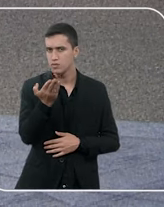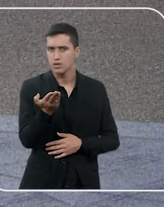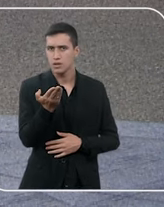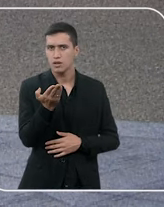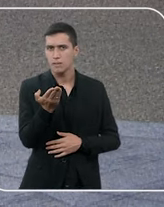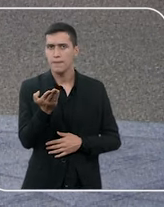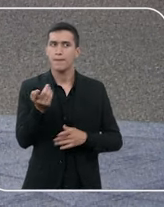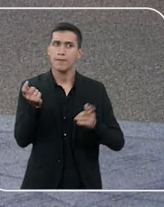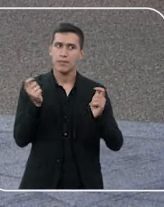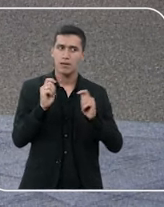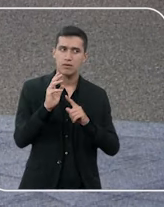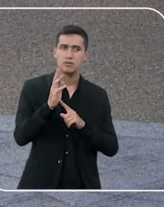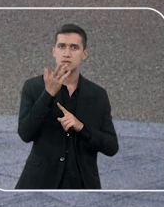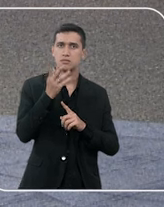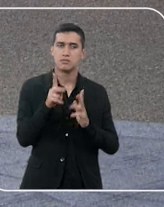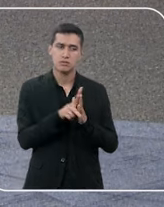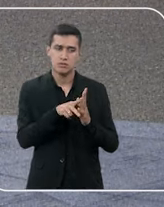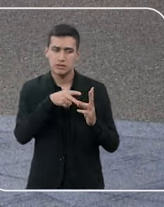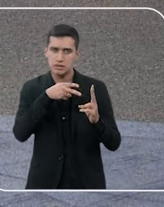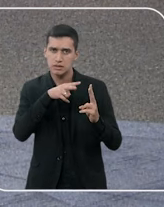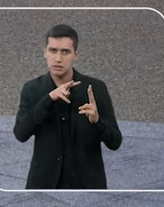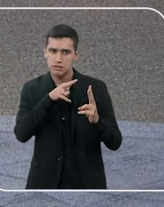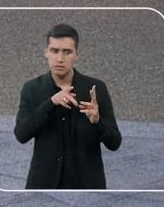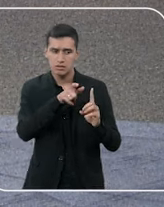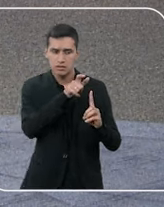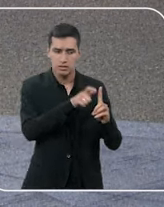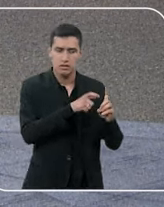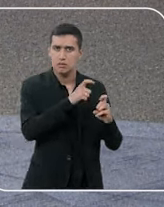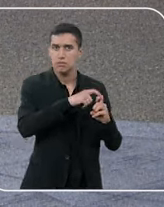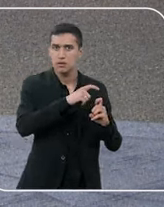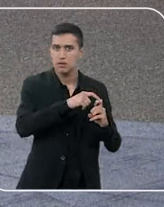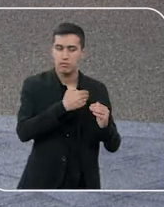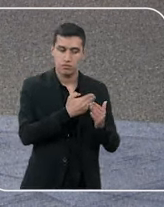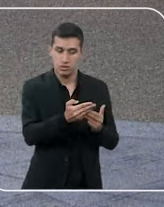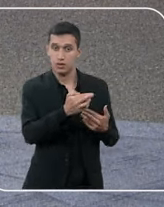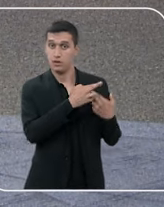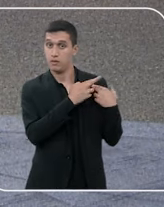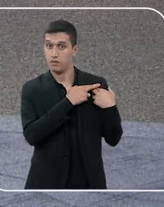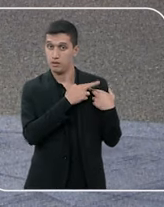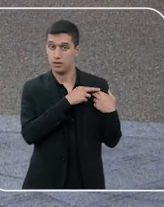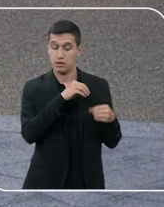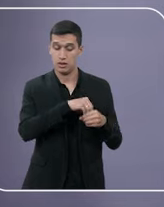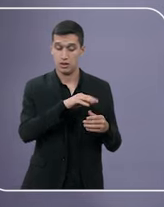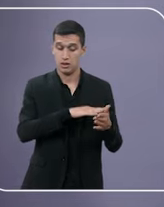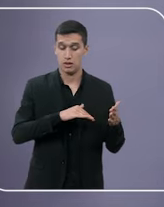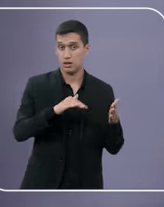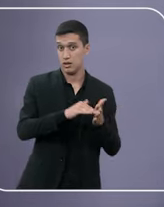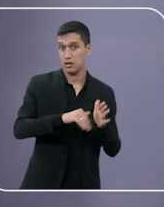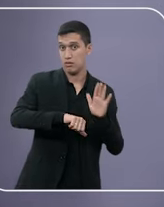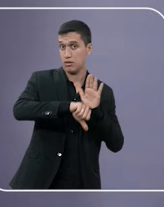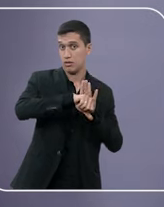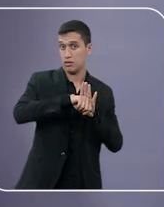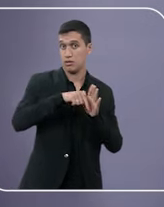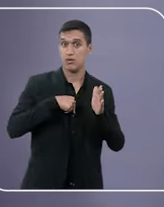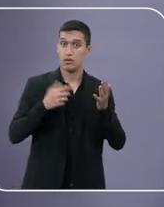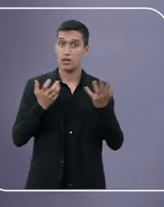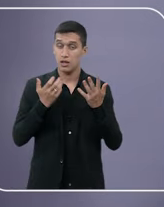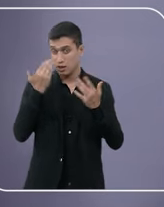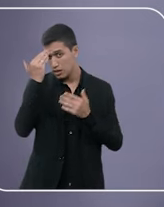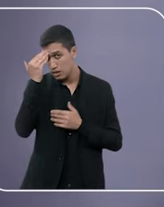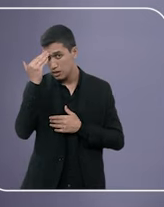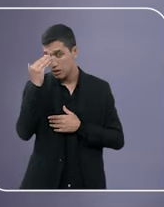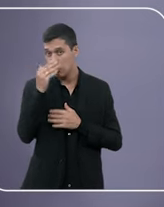as hipóteses da conduta médica, né, que geram responsabilização no âmbito criminal. Em especial, quero entender direito